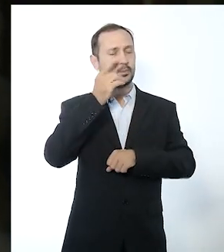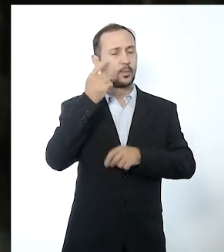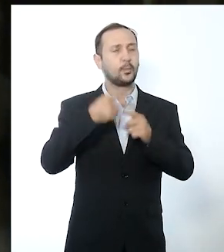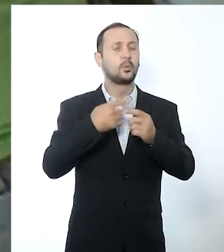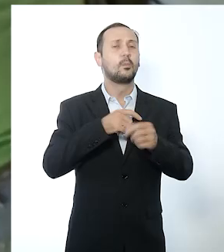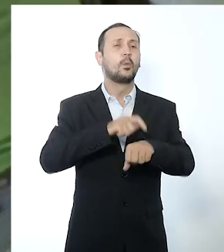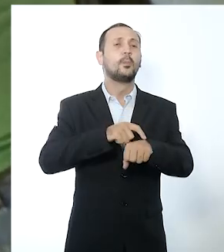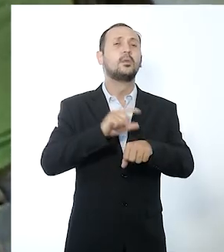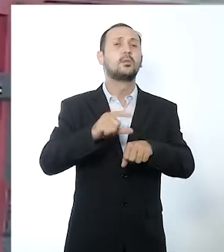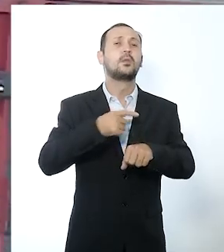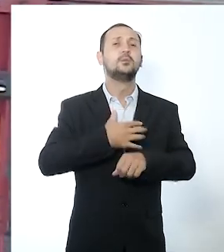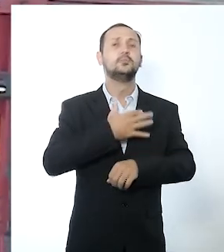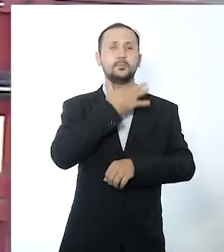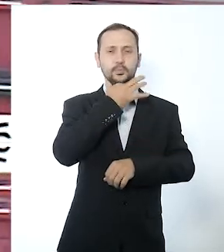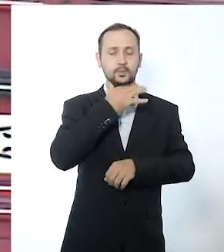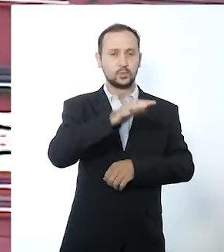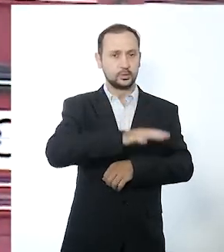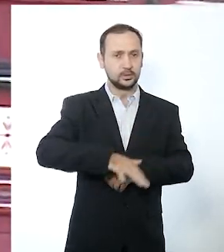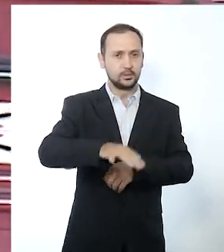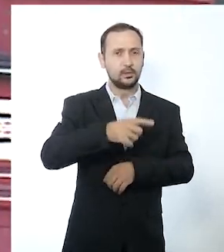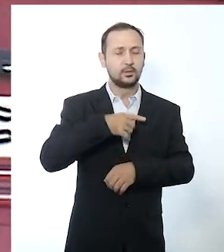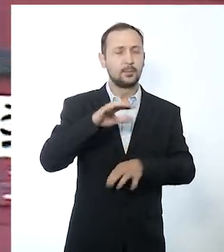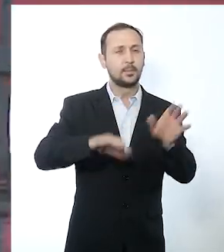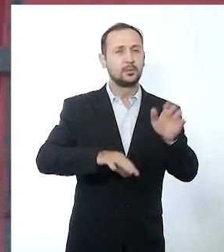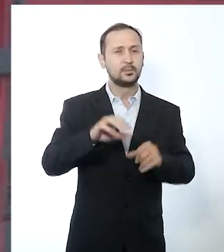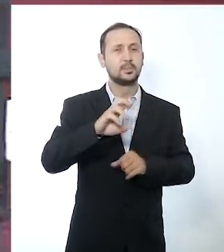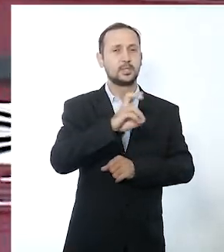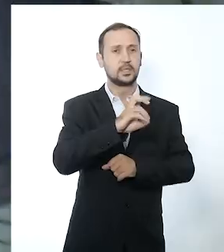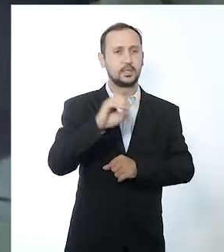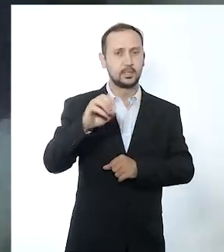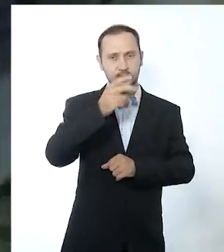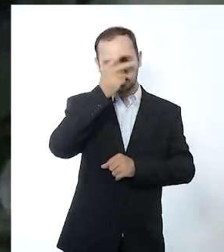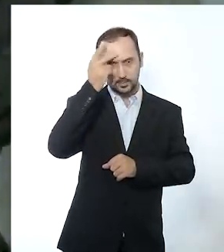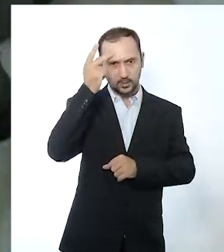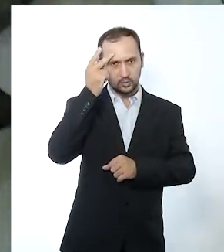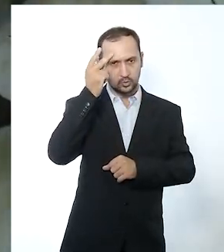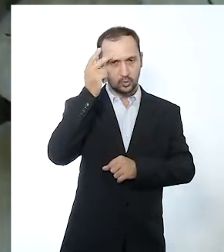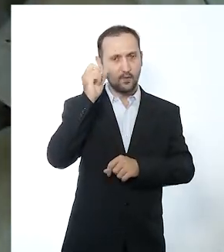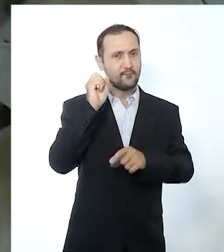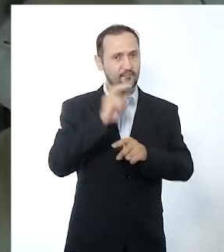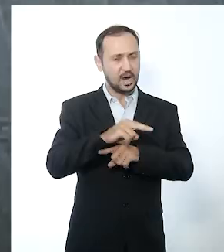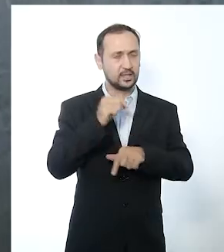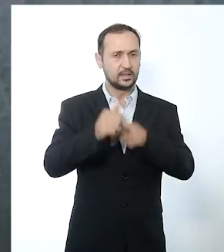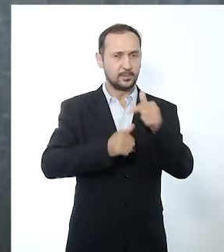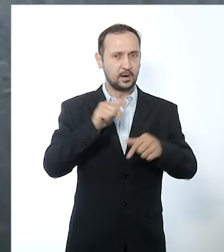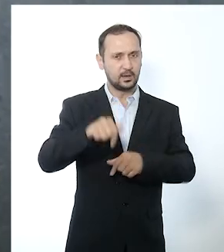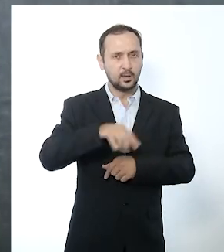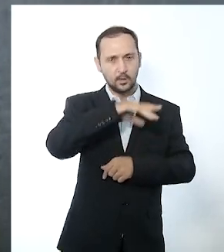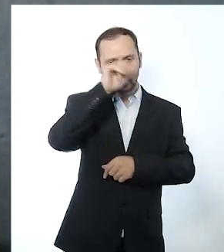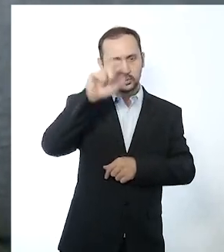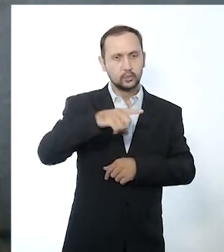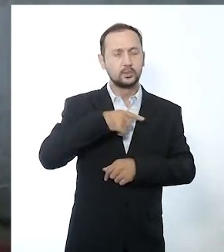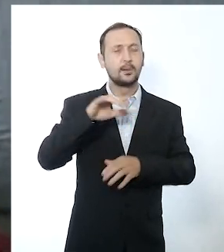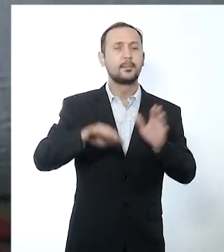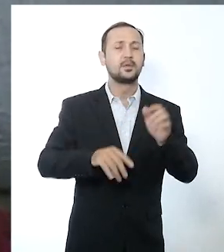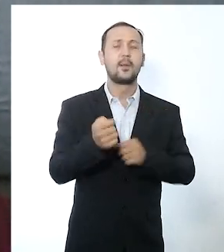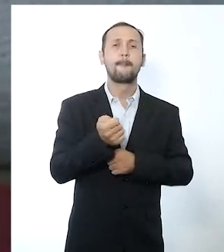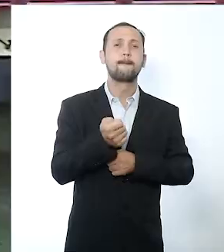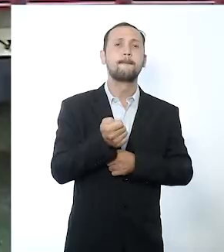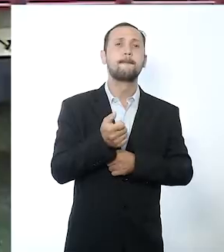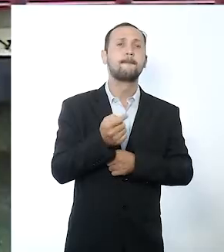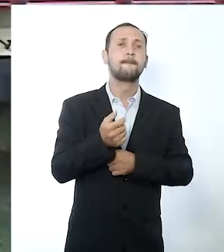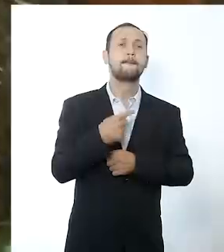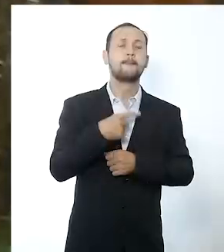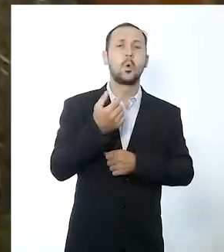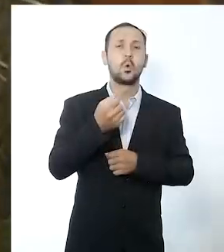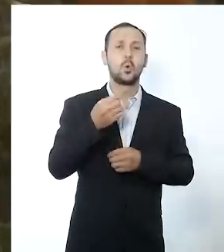que se encontram hoje. Hoje o segmento, que emprega cerca de 500 pessoas diretamente em Mato Grosso do Sul, responde por muito pouco da